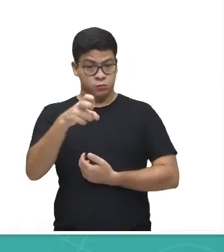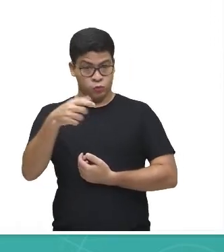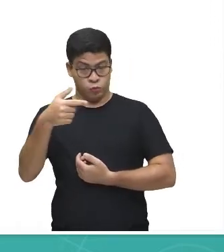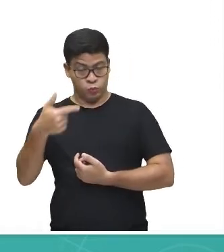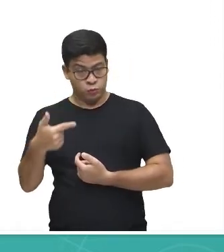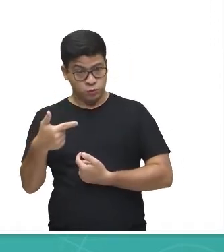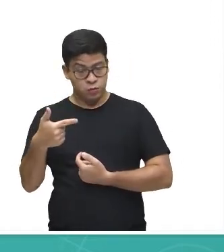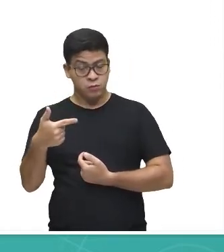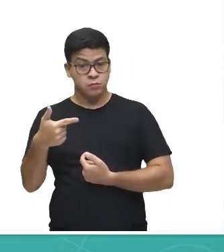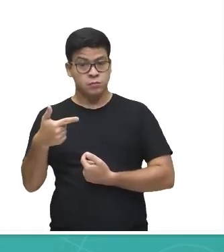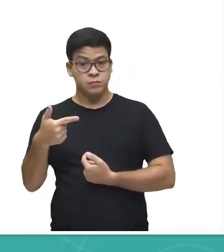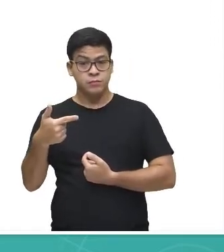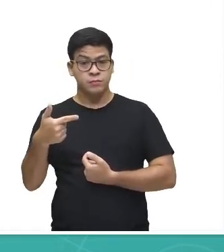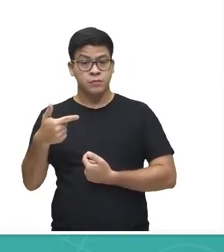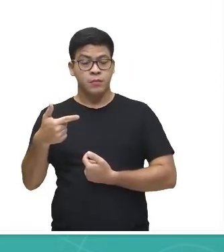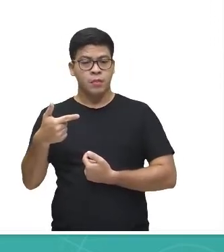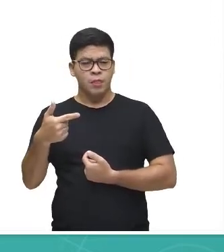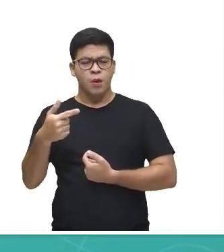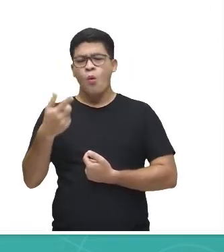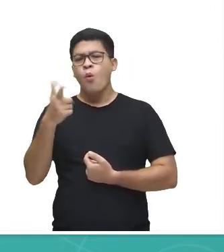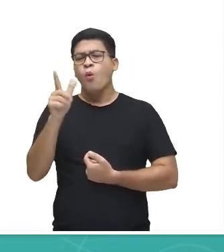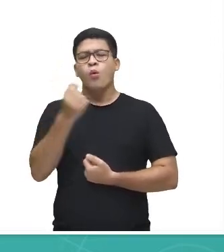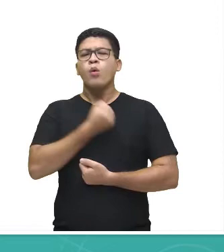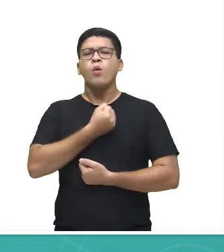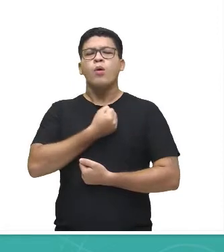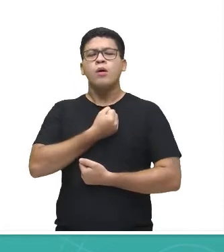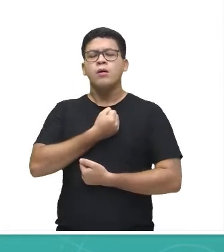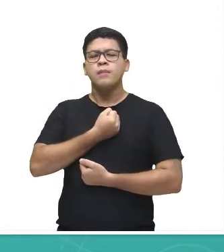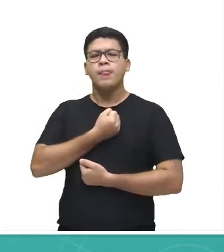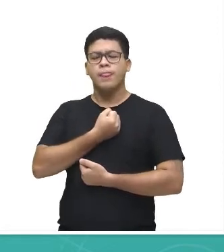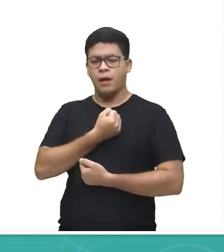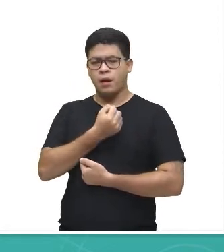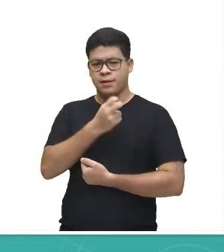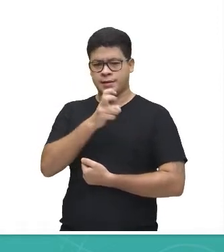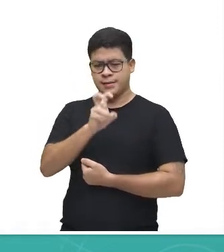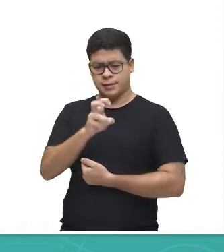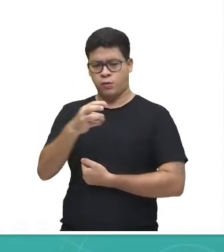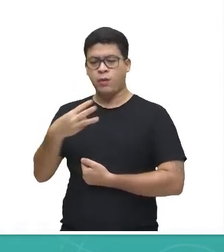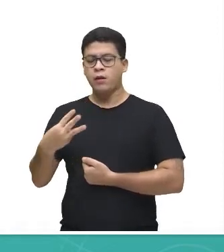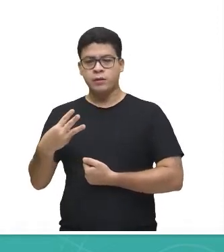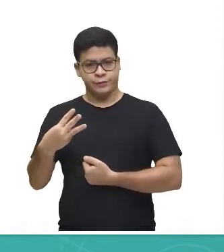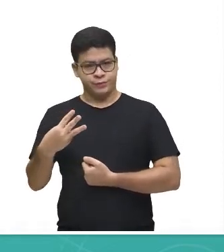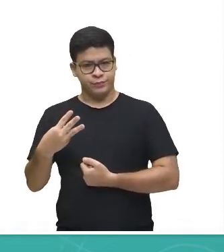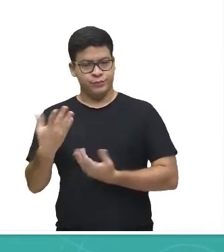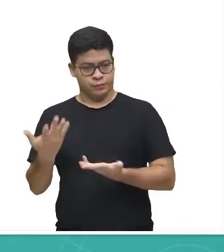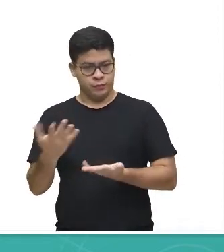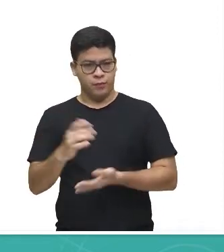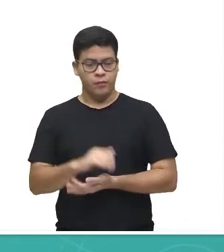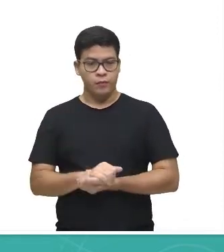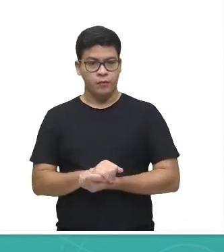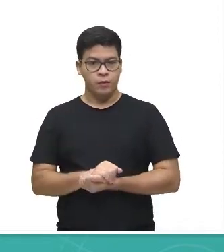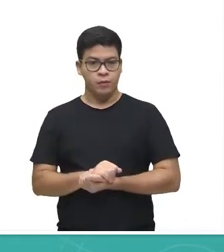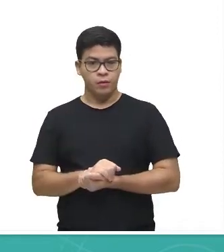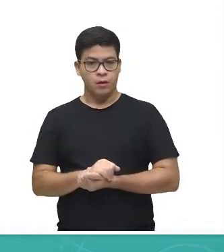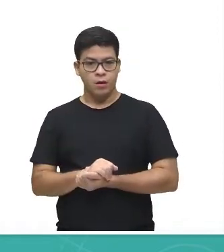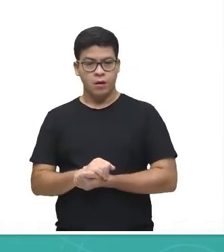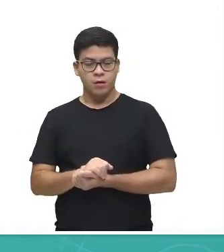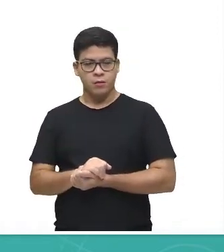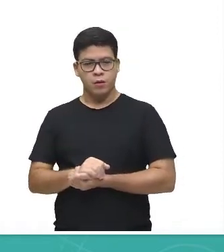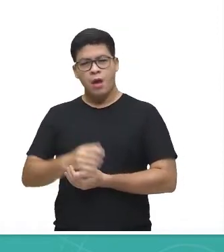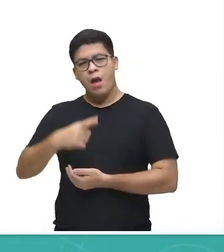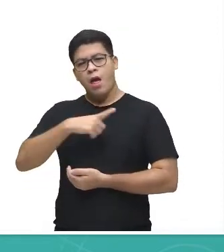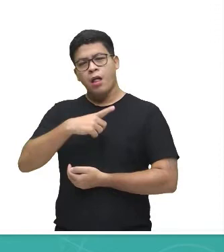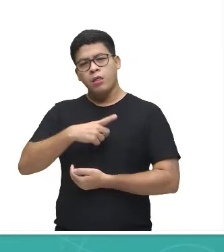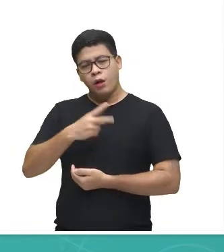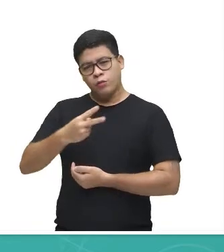752, né? E o outro número era o 53, se eu não estou enganado, né? Então vejam que eu tenho dois números e eu